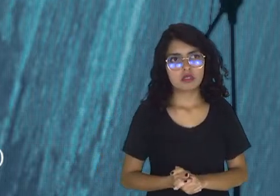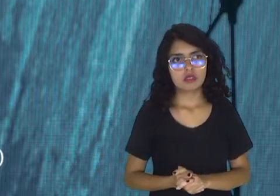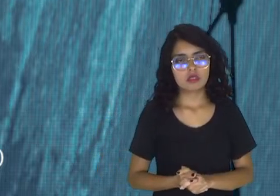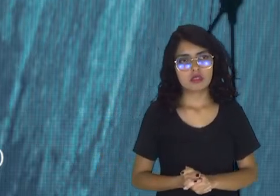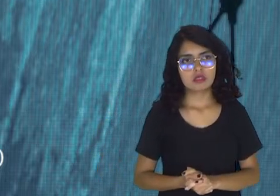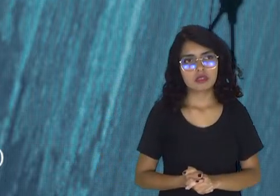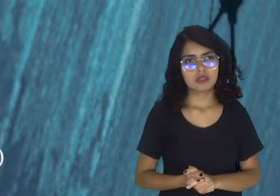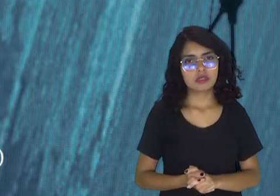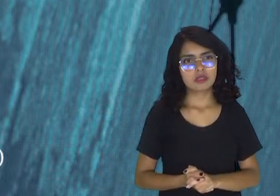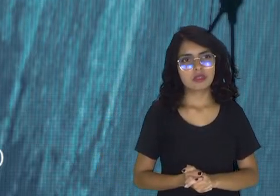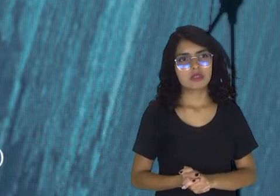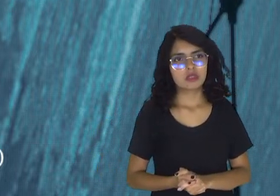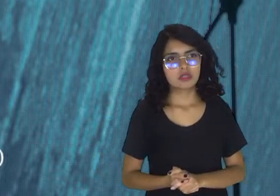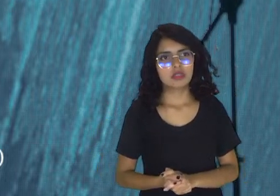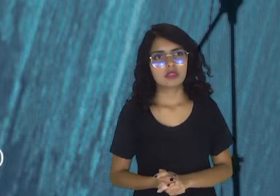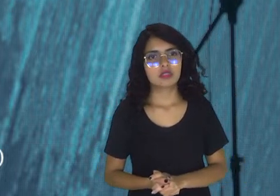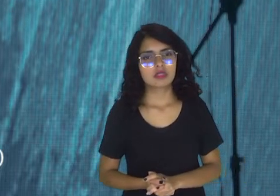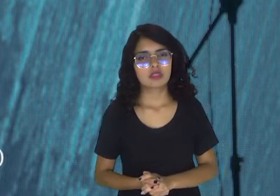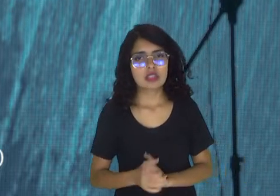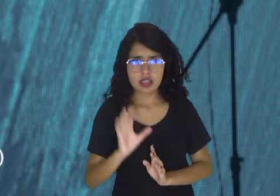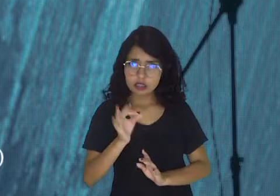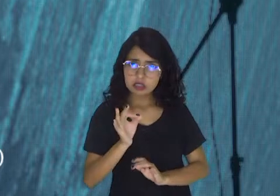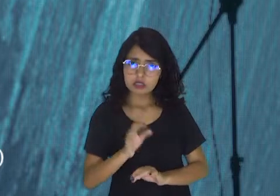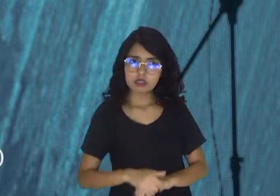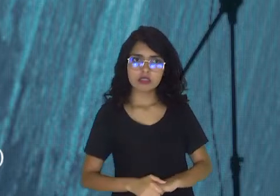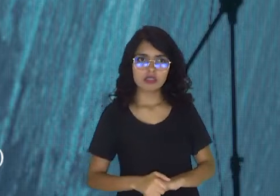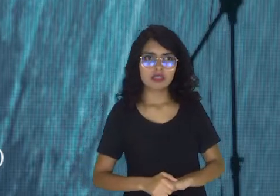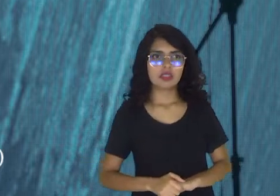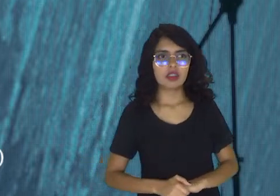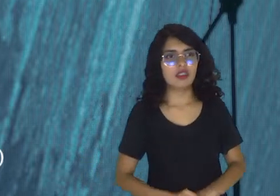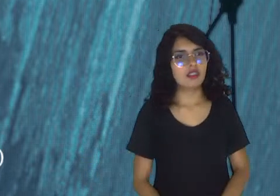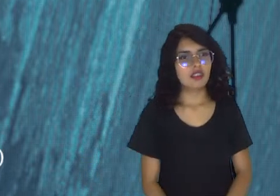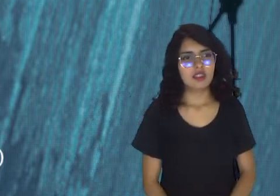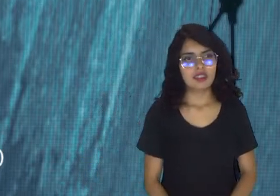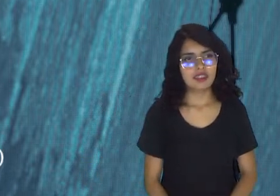autor. Não é? Max Witt.